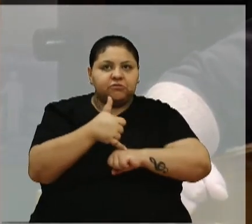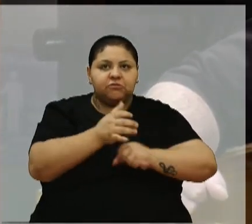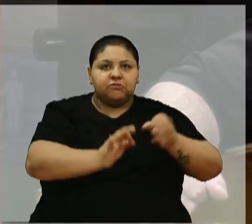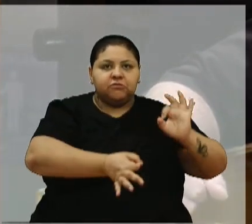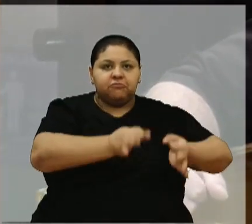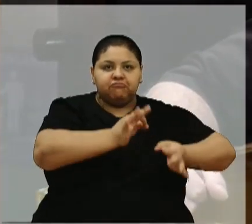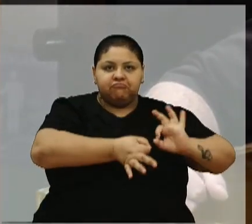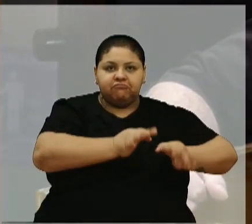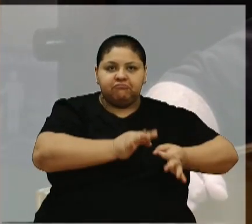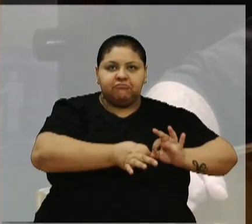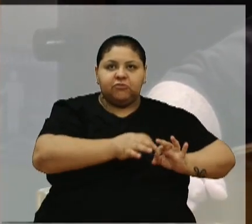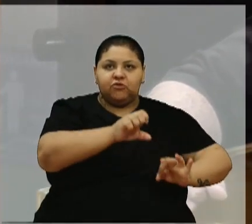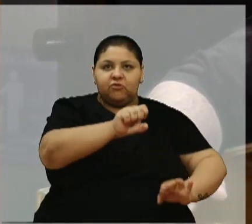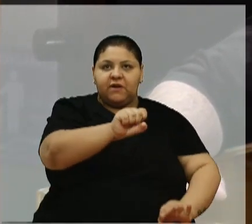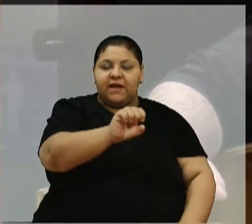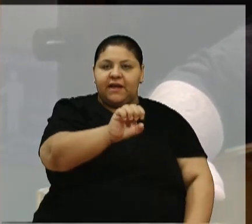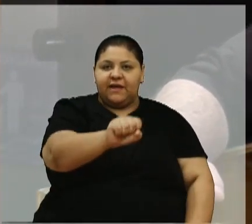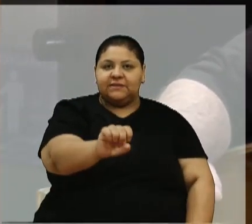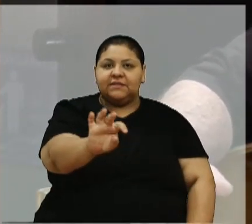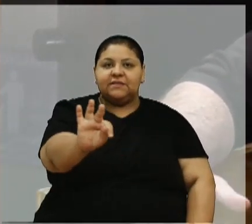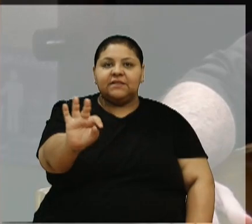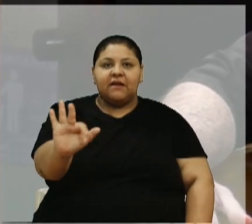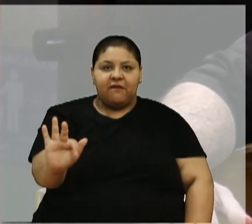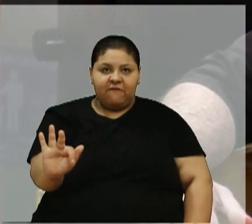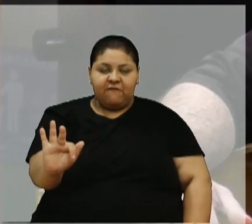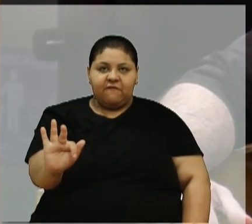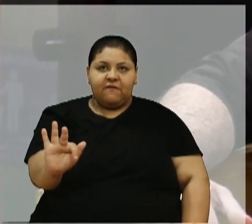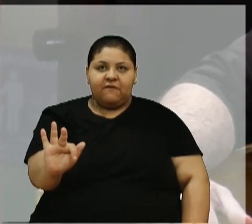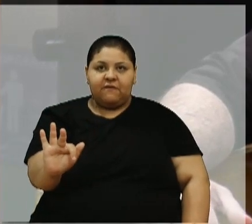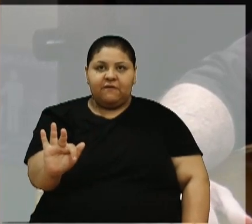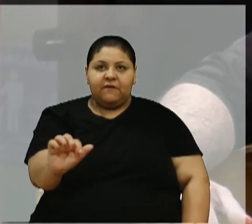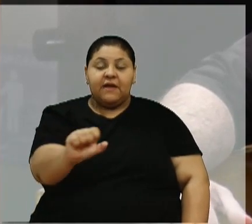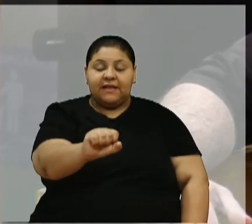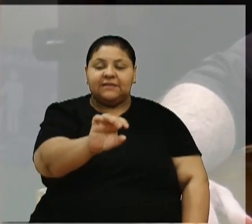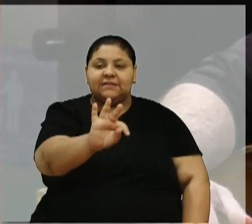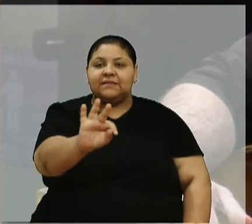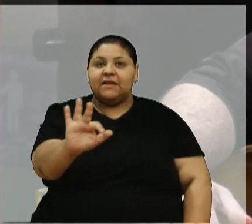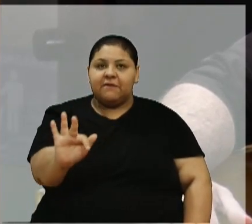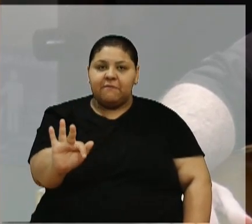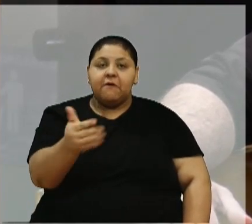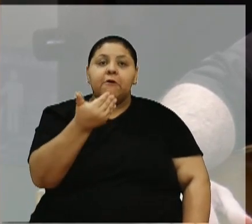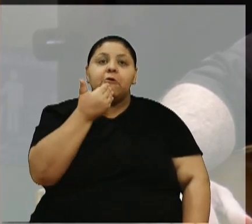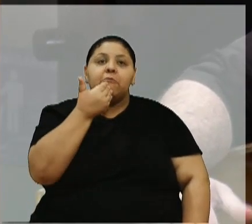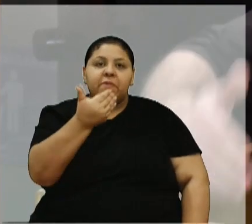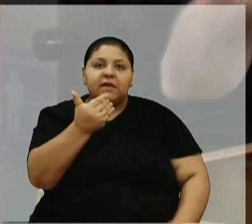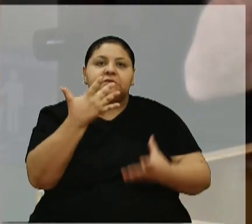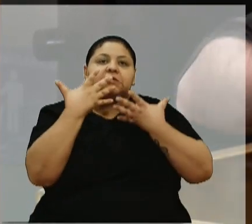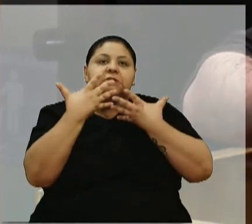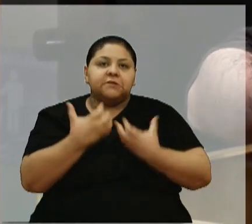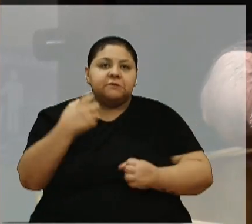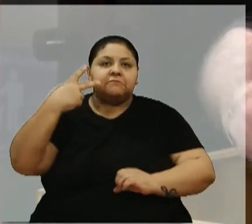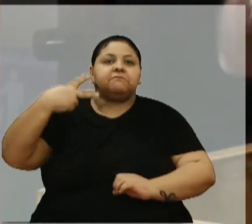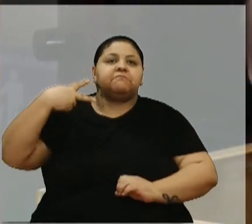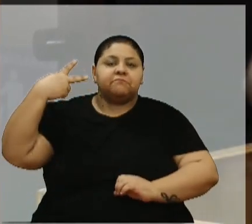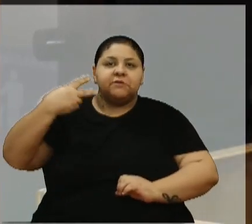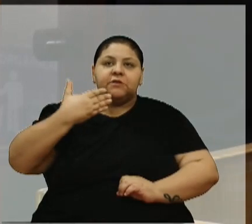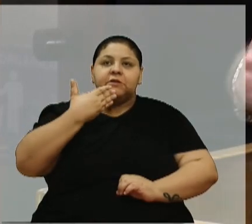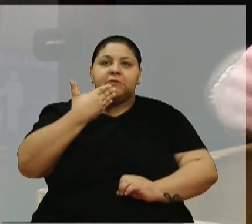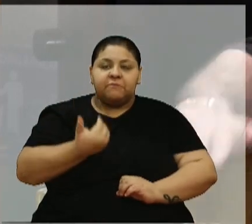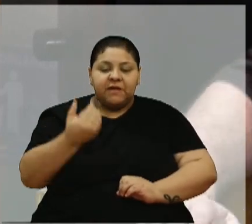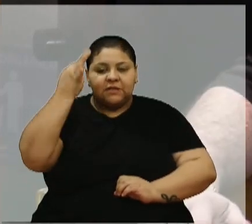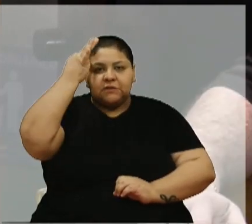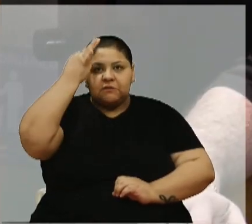em específico do STF. Peço o acolhimento dos nobres pares e peço que os nobres pares entendam o